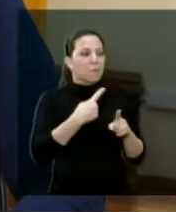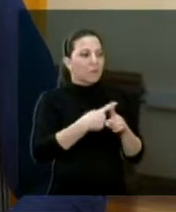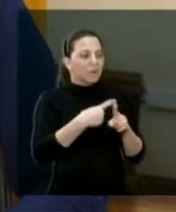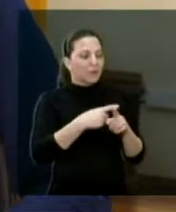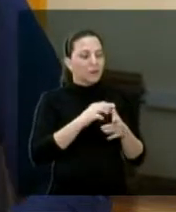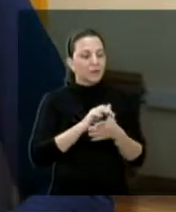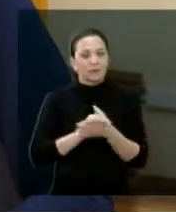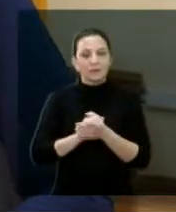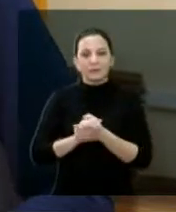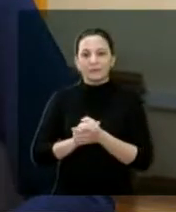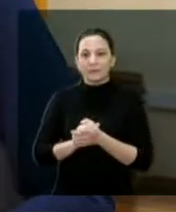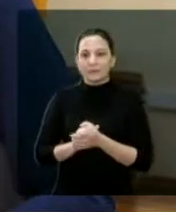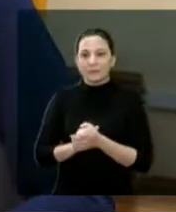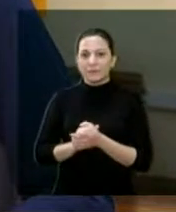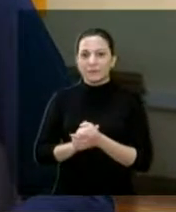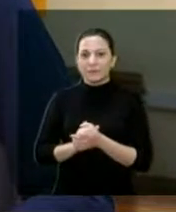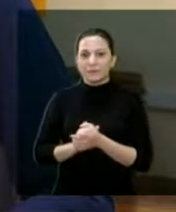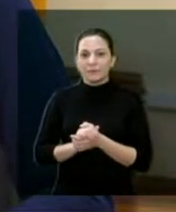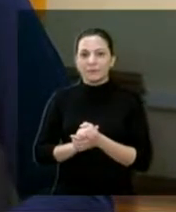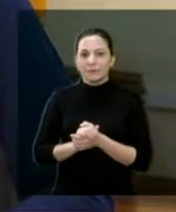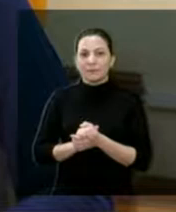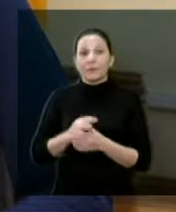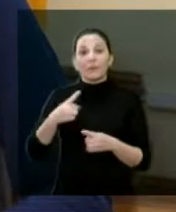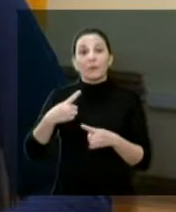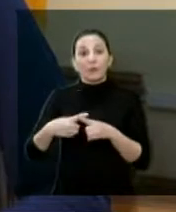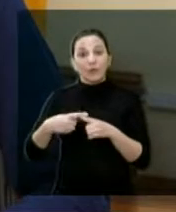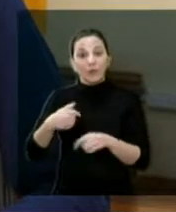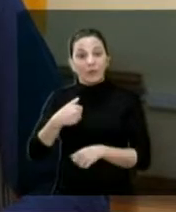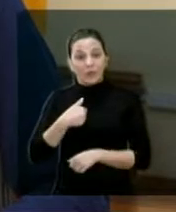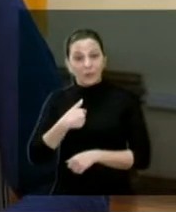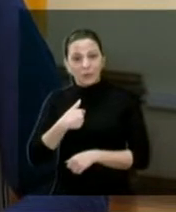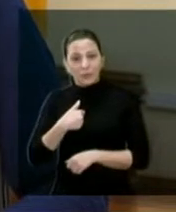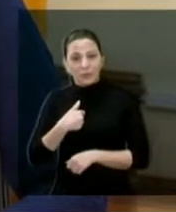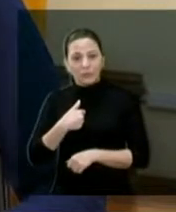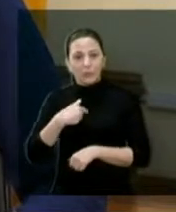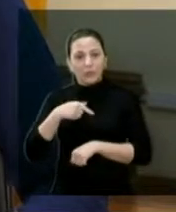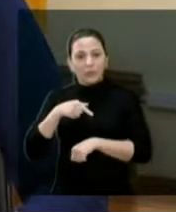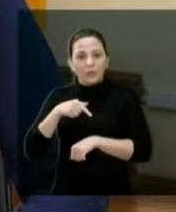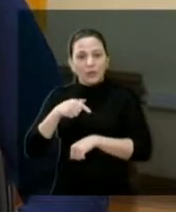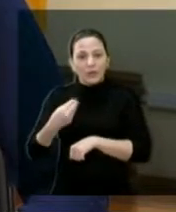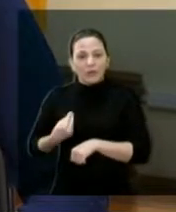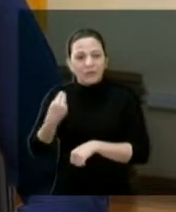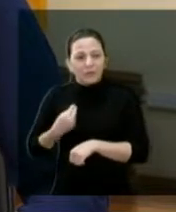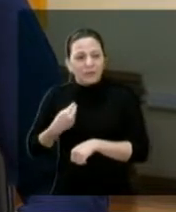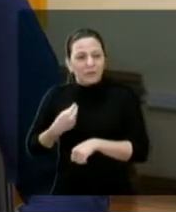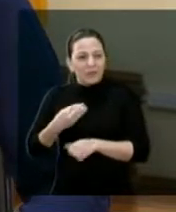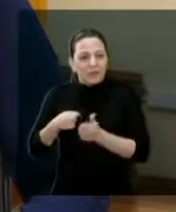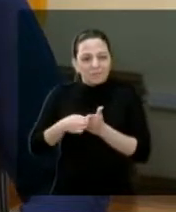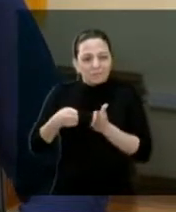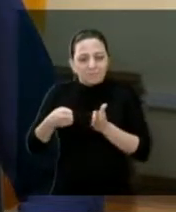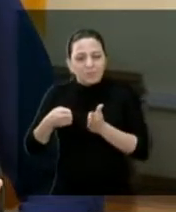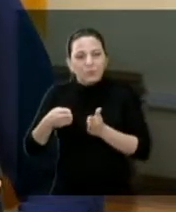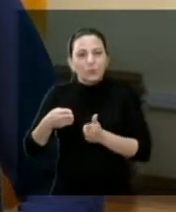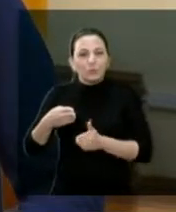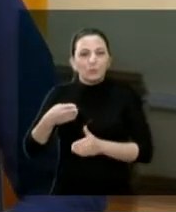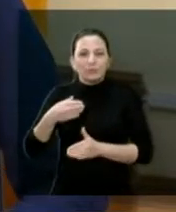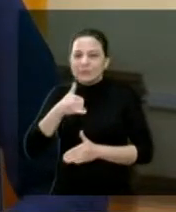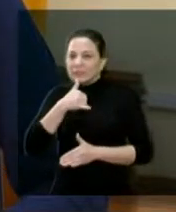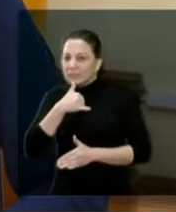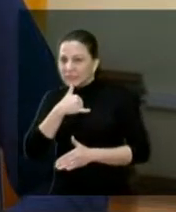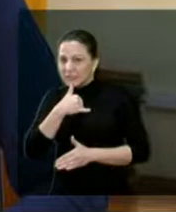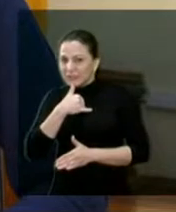Porque acontece o seguinte, eu tive momentos tristes, mas a minha felicidade gerou, primeiro, a pessoa que eu